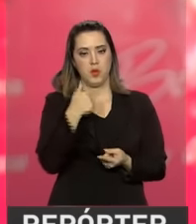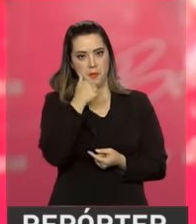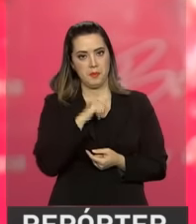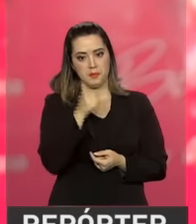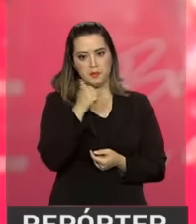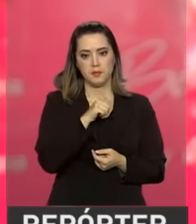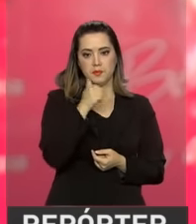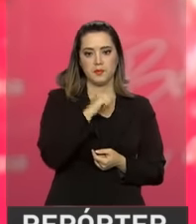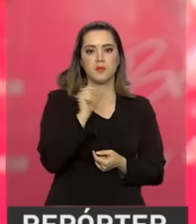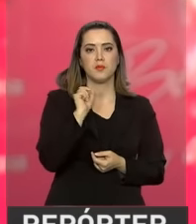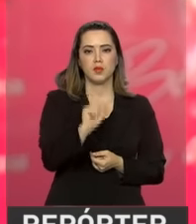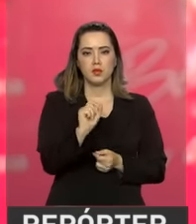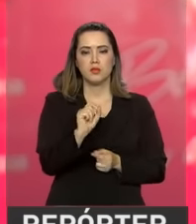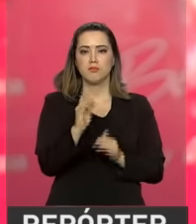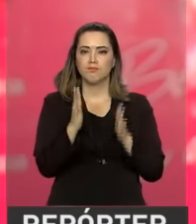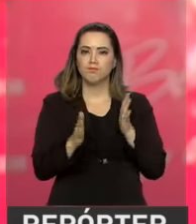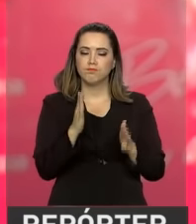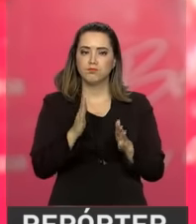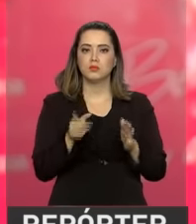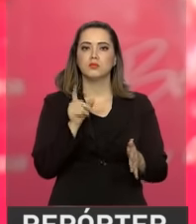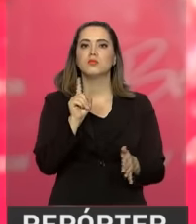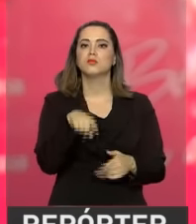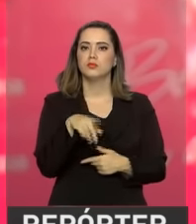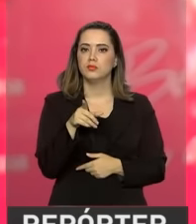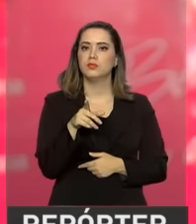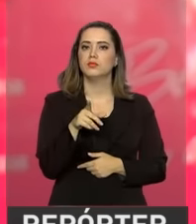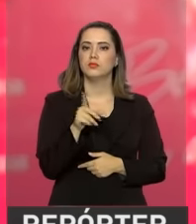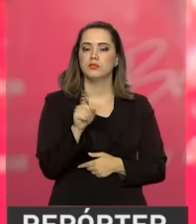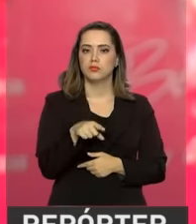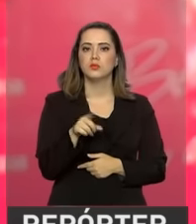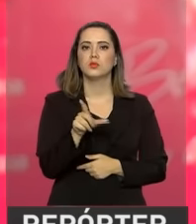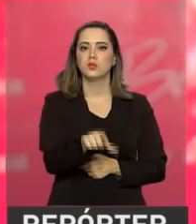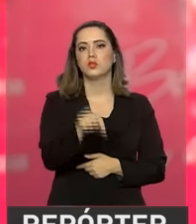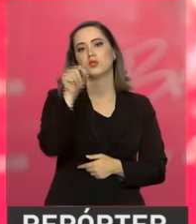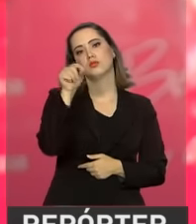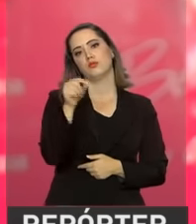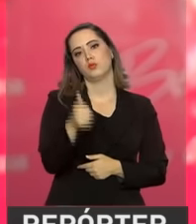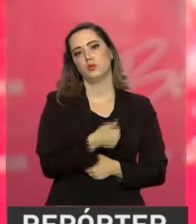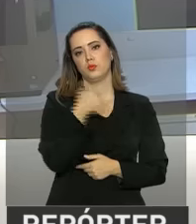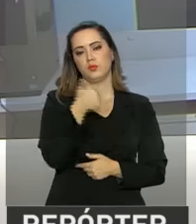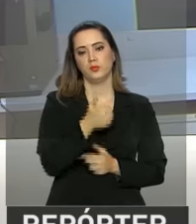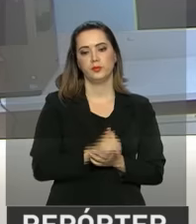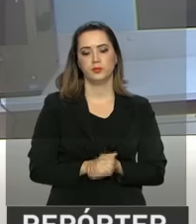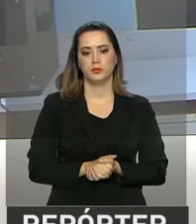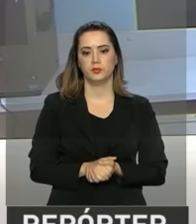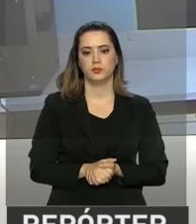mulher, para esse momento, ela foi a mais indicada, a escolha mais indicada.